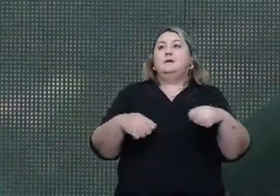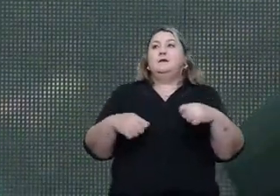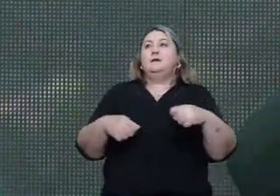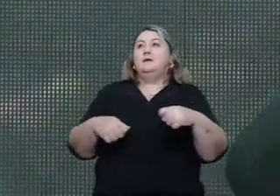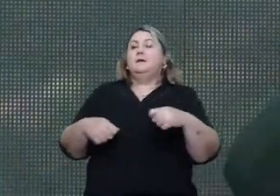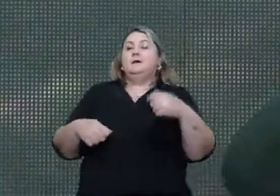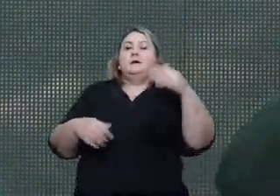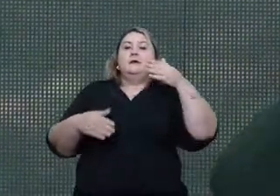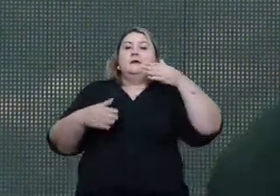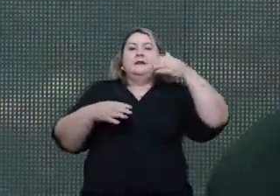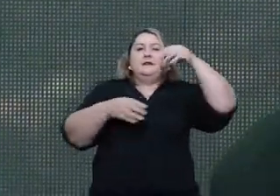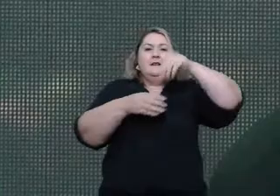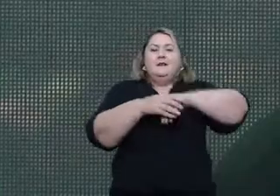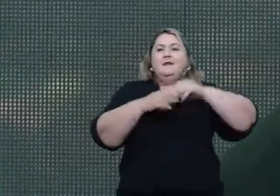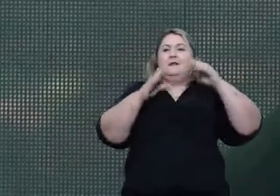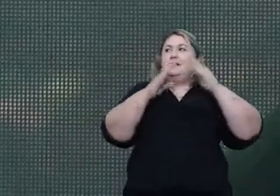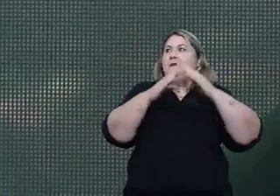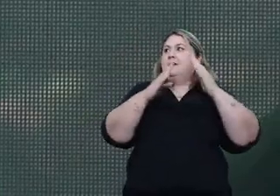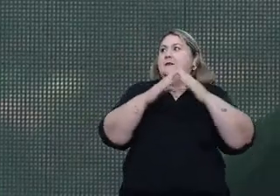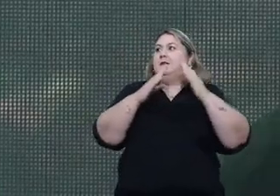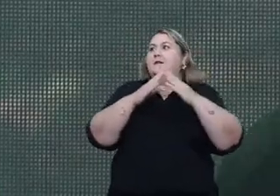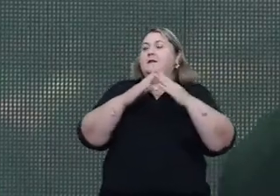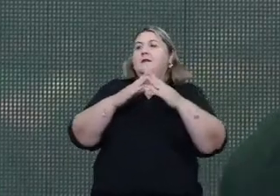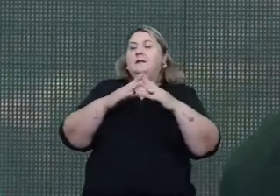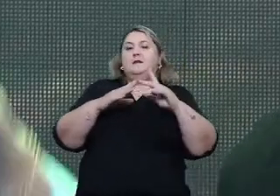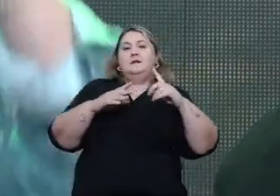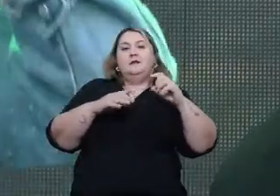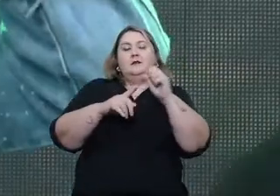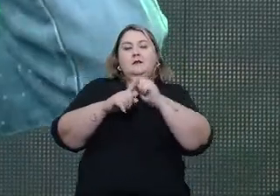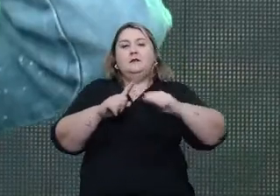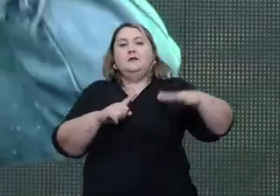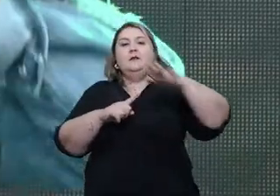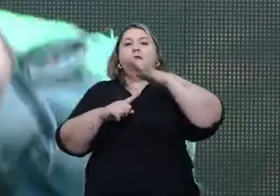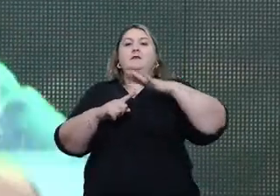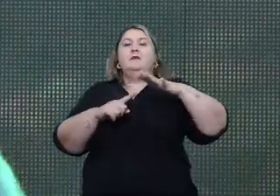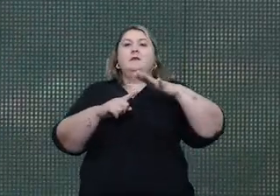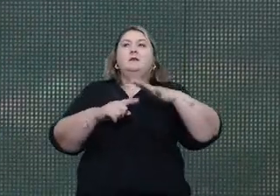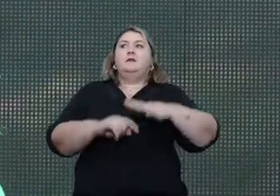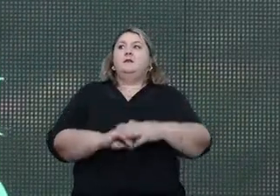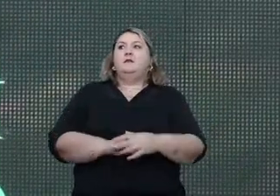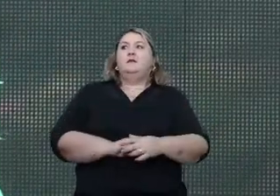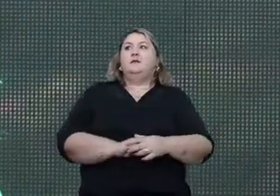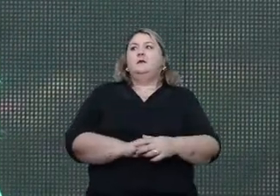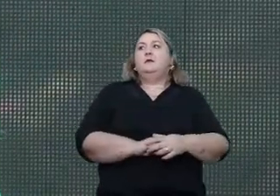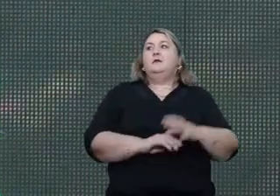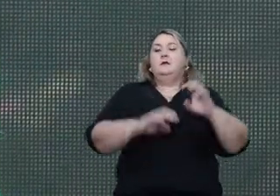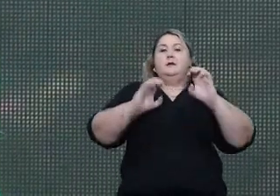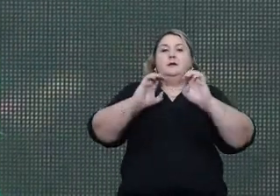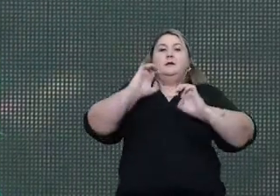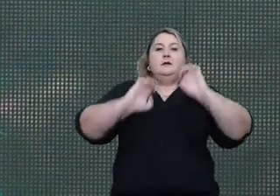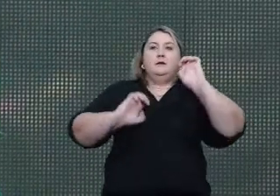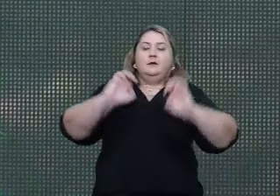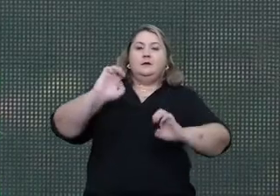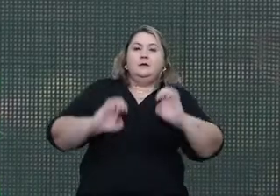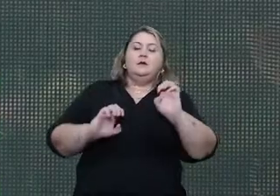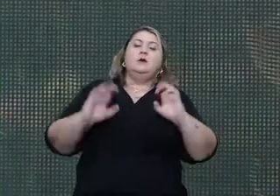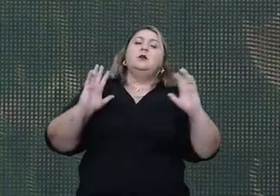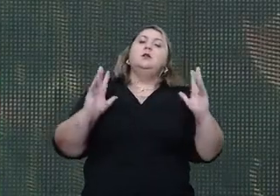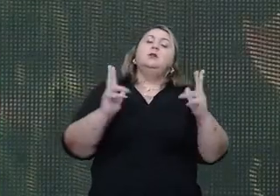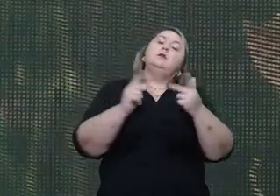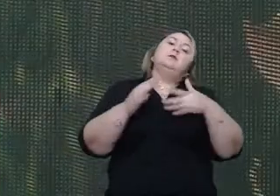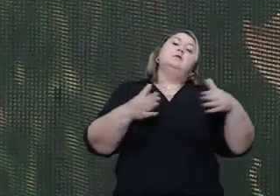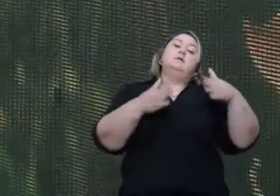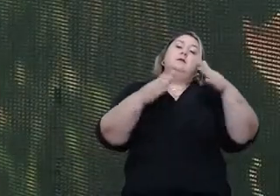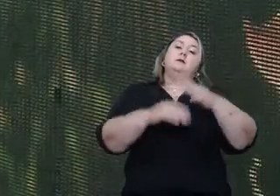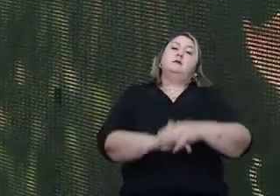casas, dentro das nossas famílias, e levarmos isso para a nossa sociedade, levarmos isso para a empresa, levarmos isso para todos